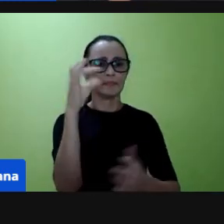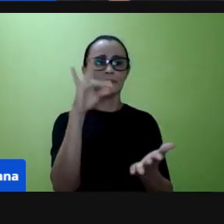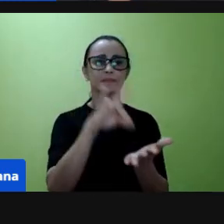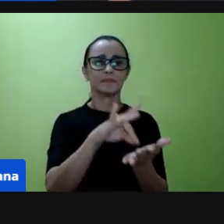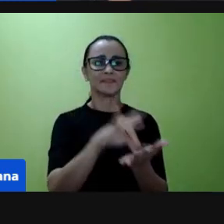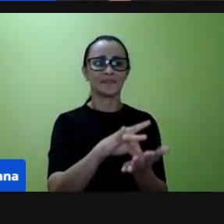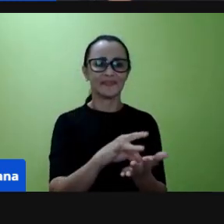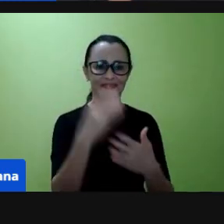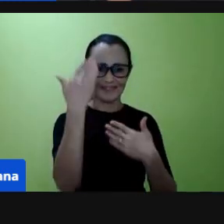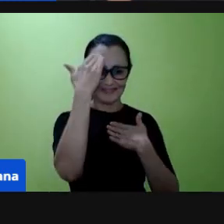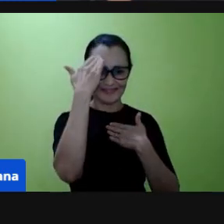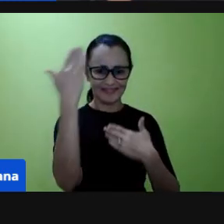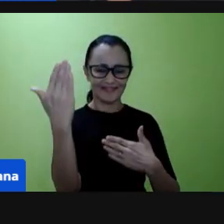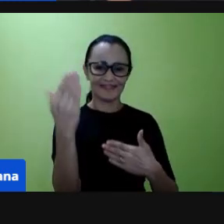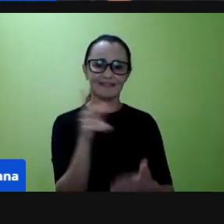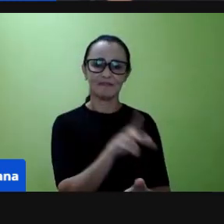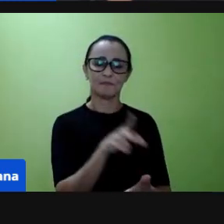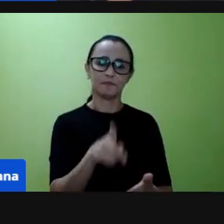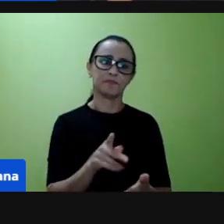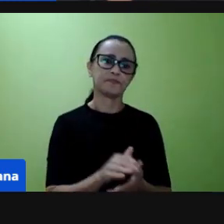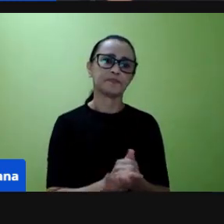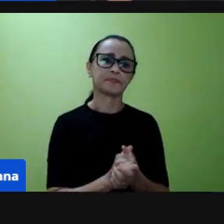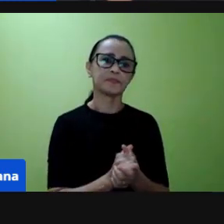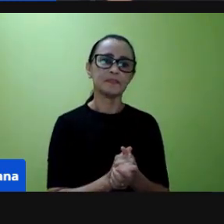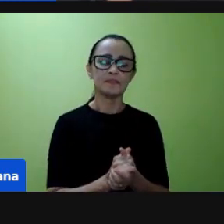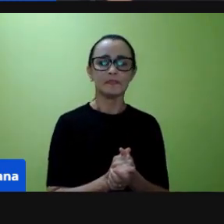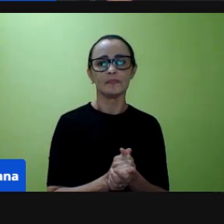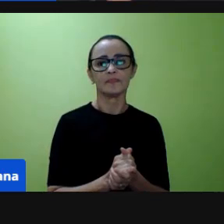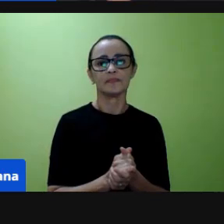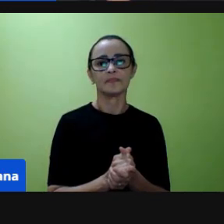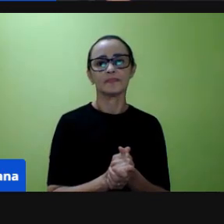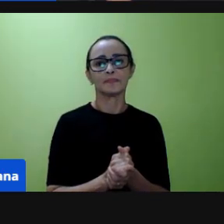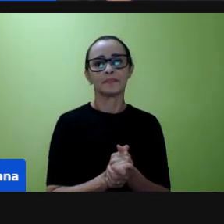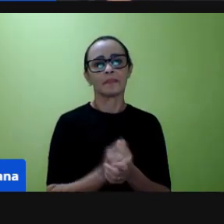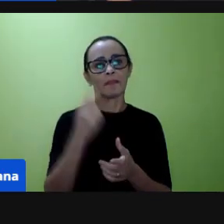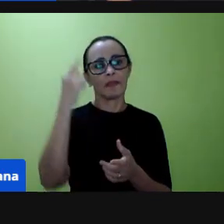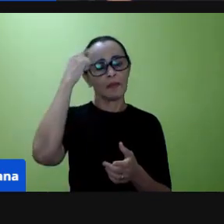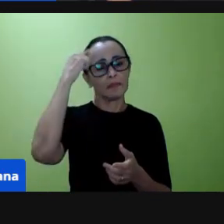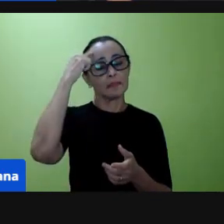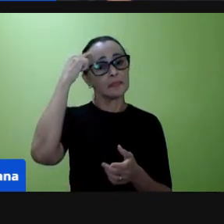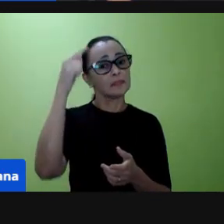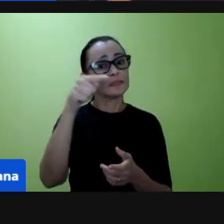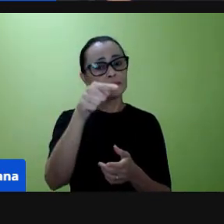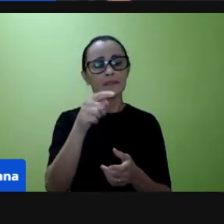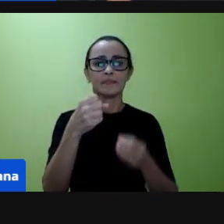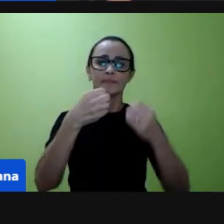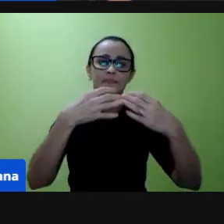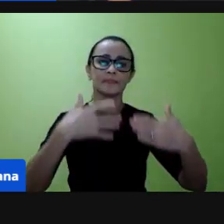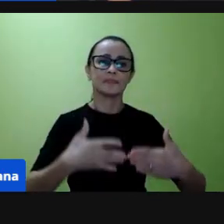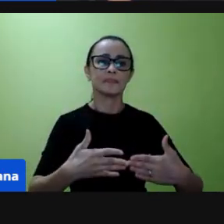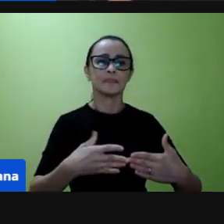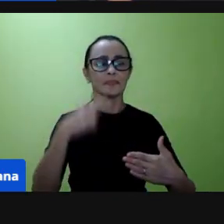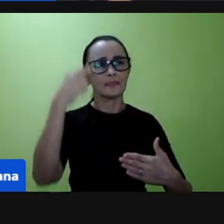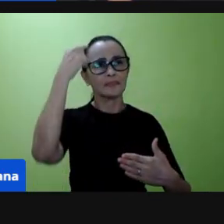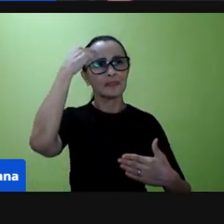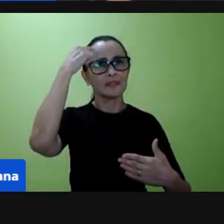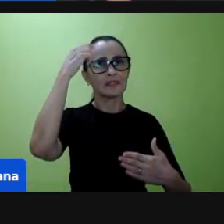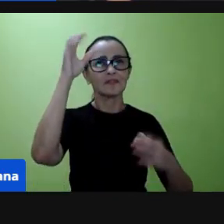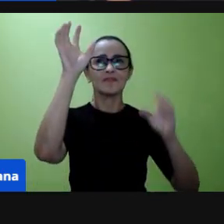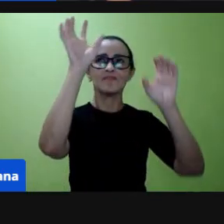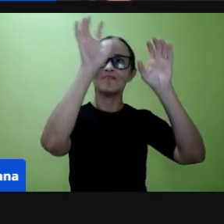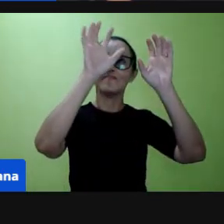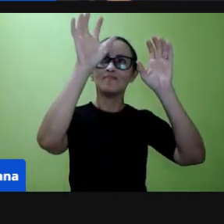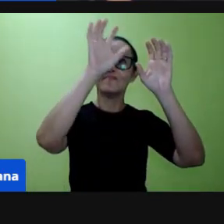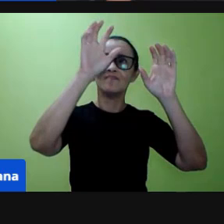Obrigada, professora. Pensando aqui no que vocês dois disseram, e já imaginando uma nuvem de palavras aqui para o